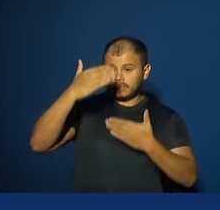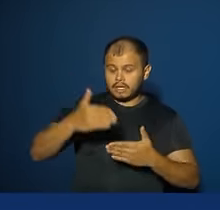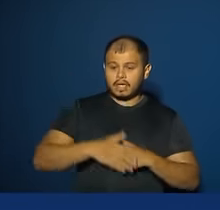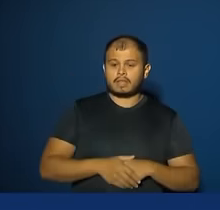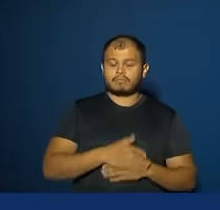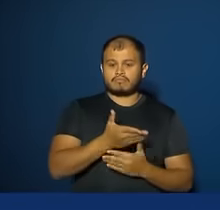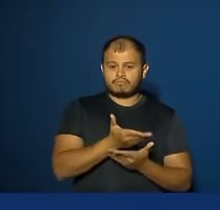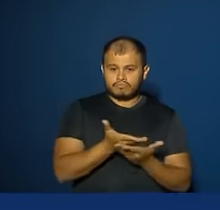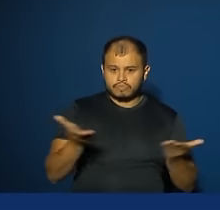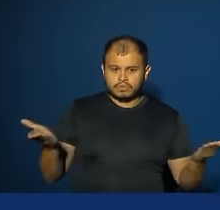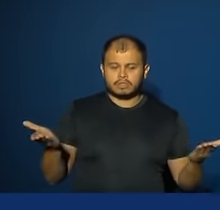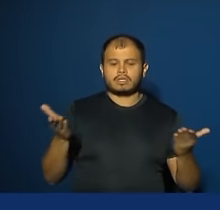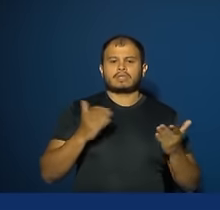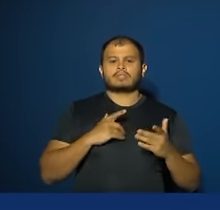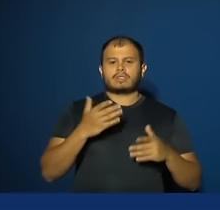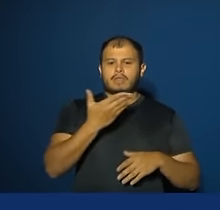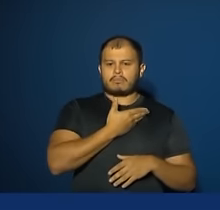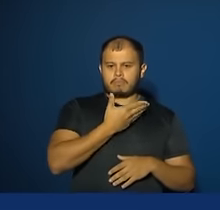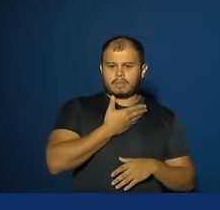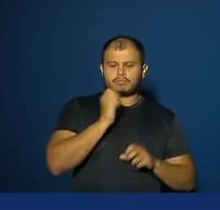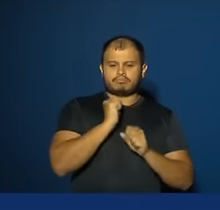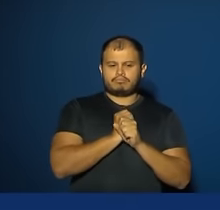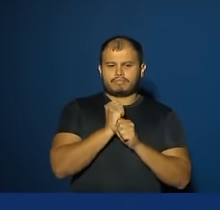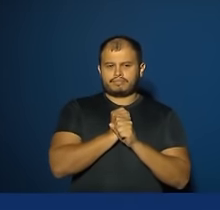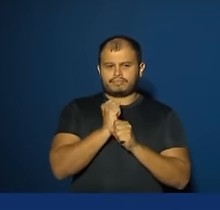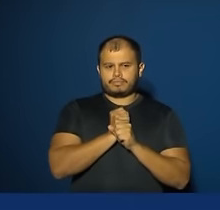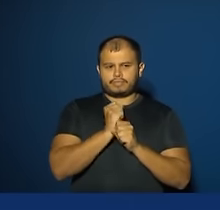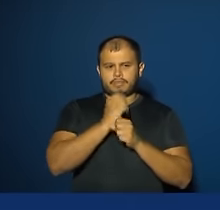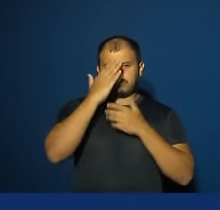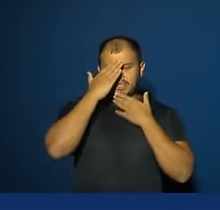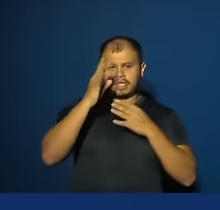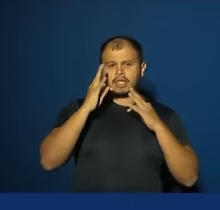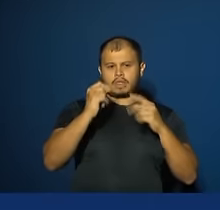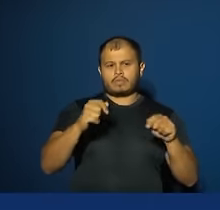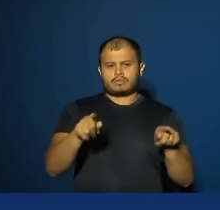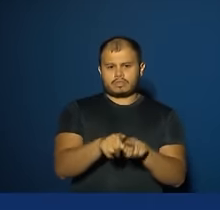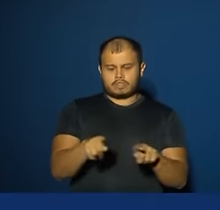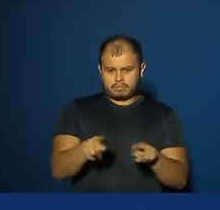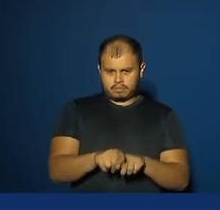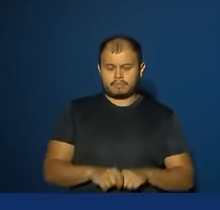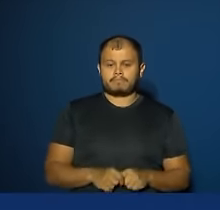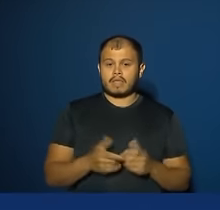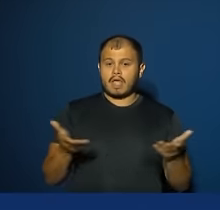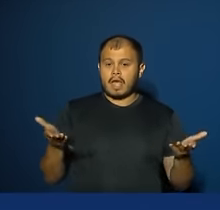a vocês quatro amigos aí de tanto tempo nesse mercado, e obrigada a todos.